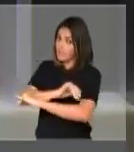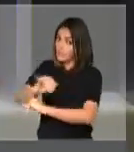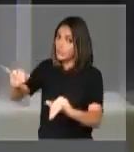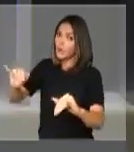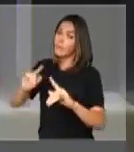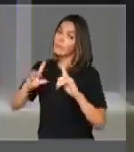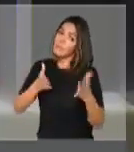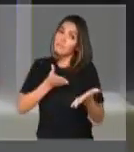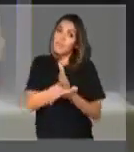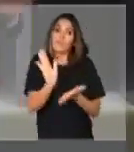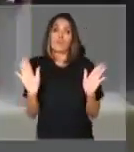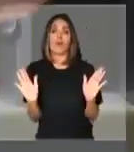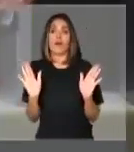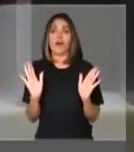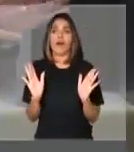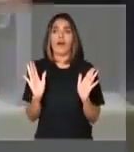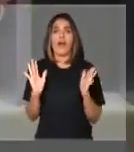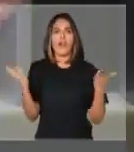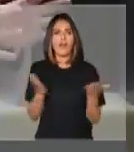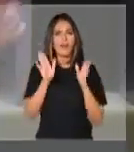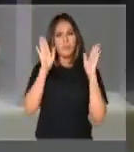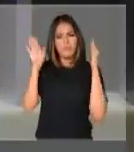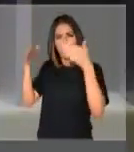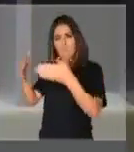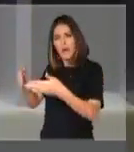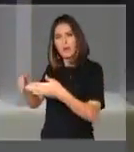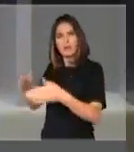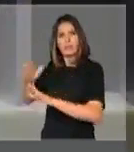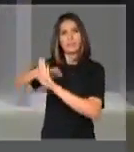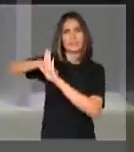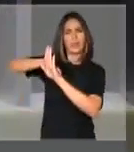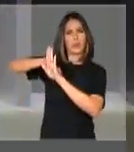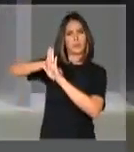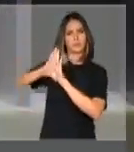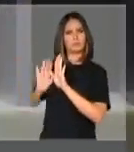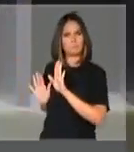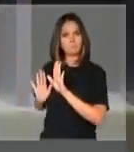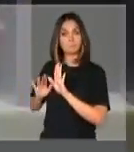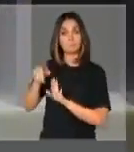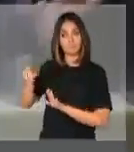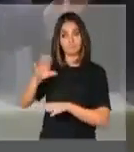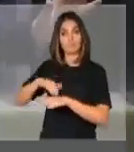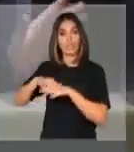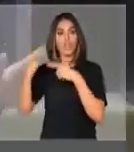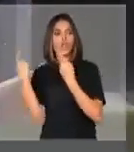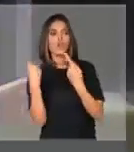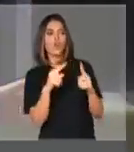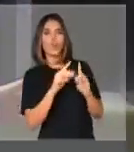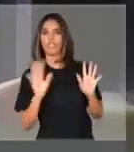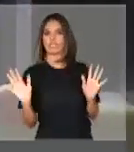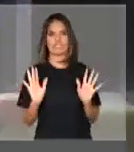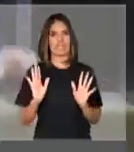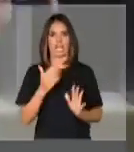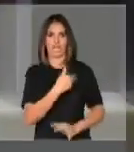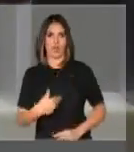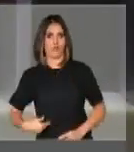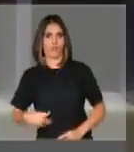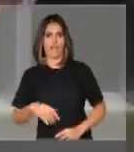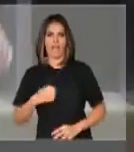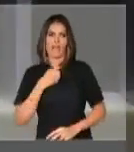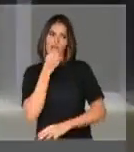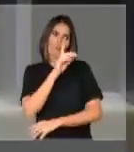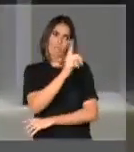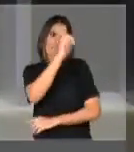é mudar o foco para esse debate ideológico. Criticou uma medida do governo, já não presta.